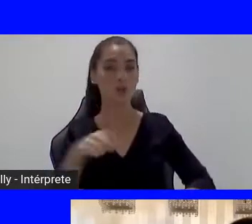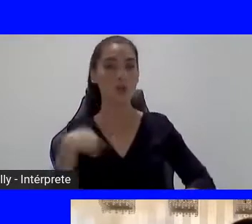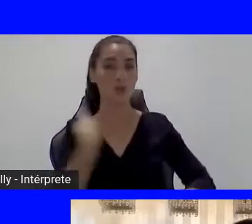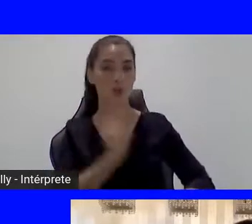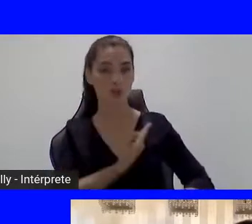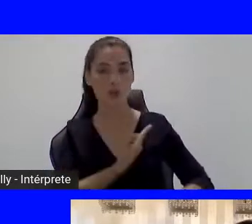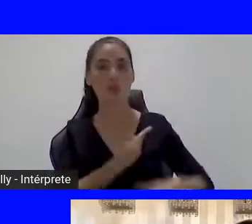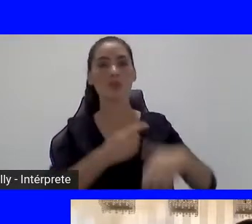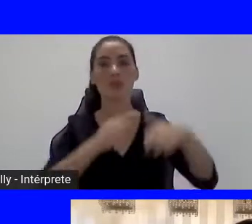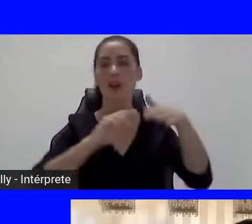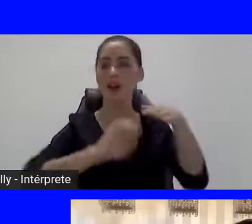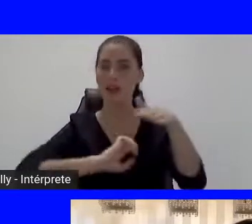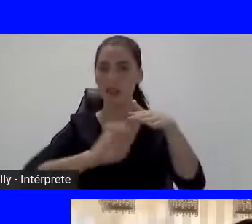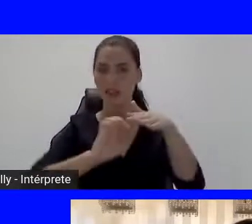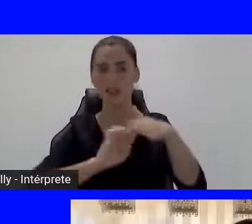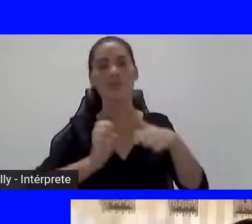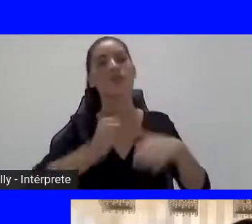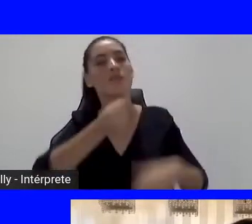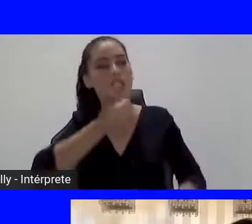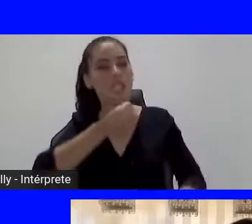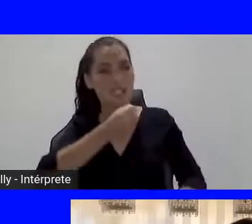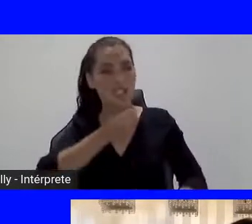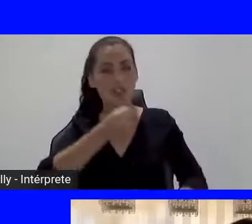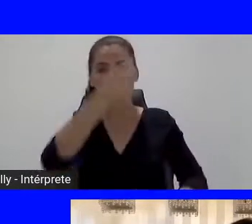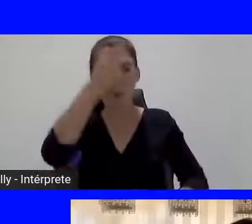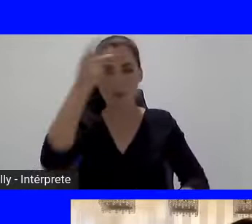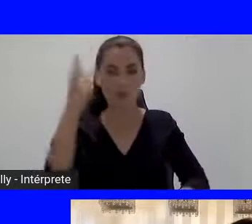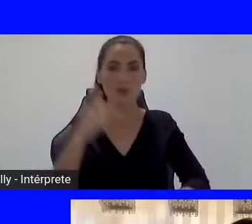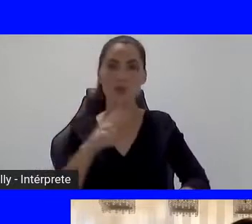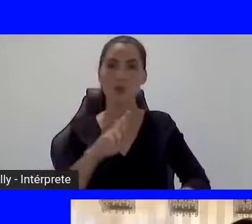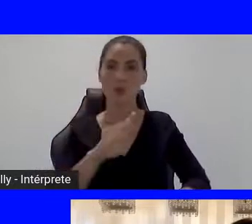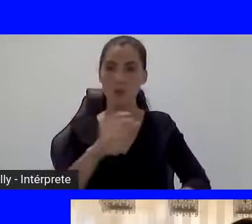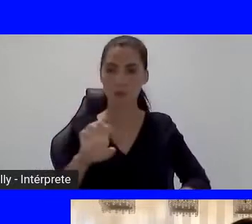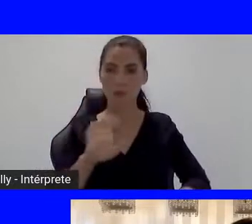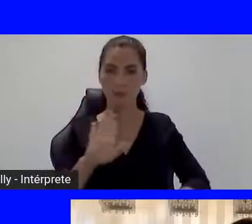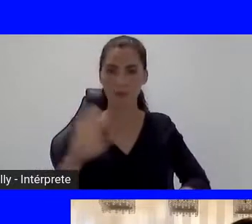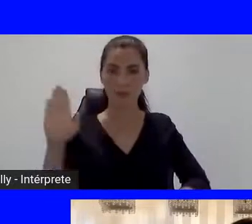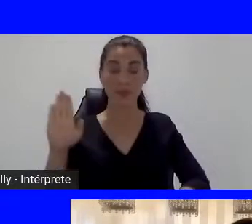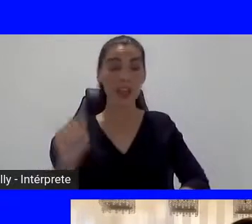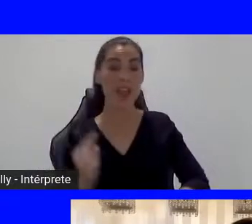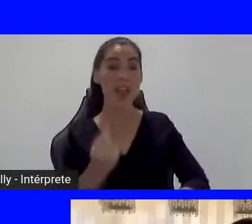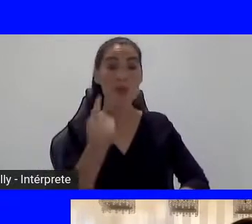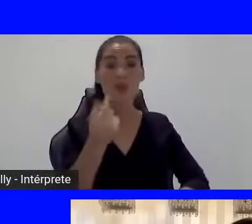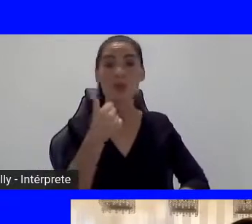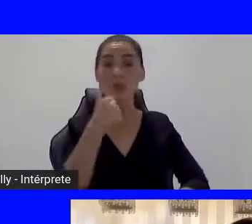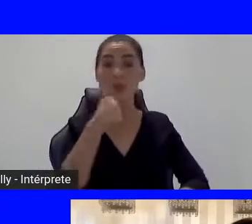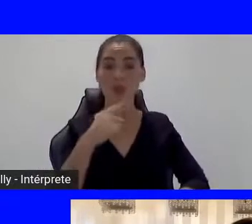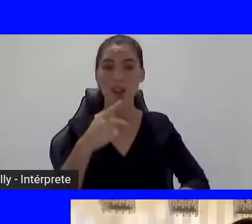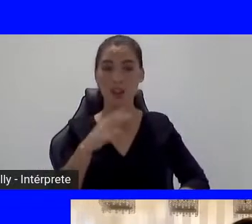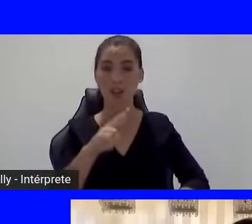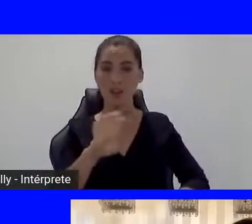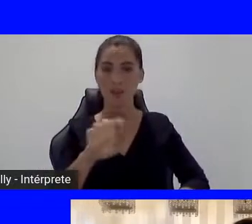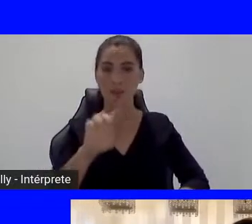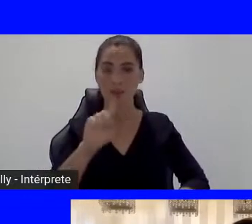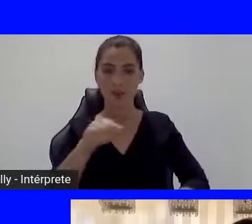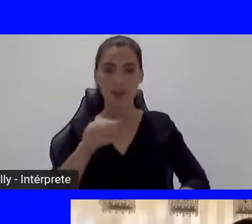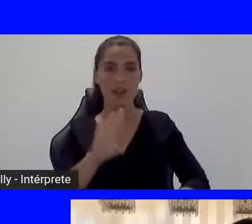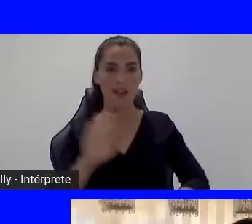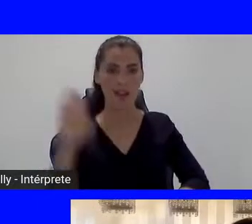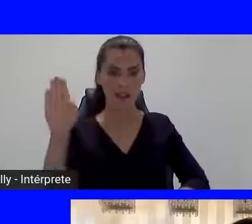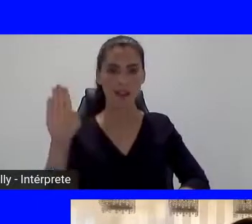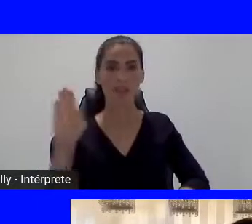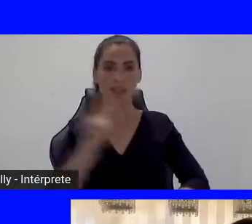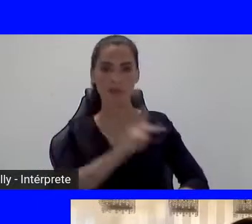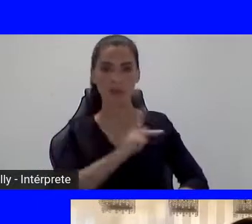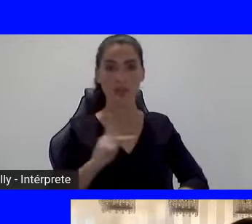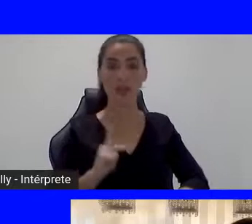presidenciáveis, nossa convidada de hoje é a única mulher pré-candidata ao Planalto, a senadora Simone Tebet, do